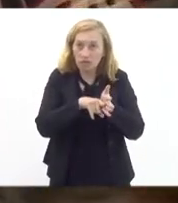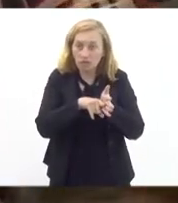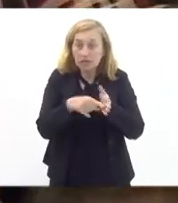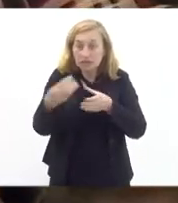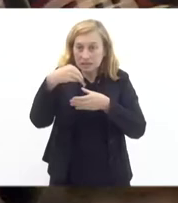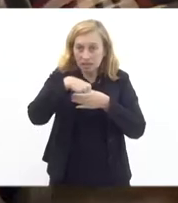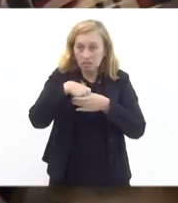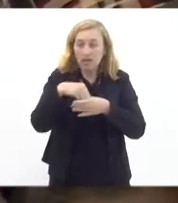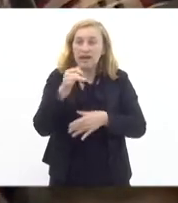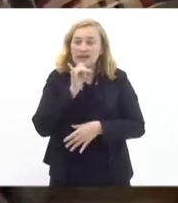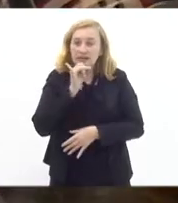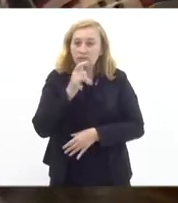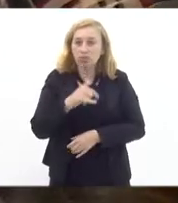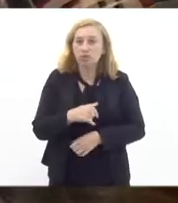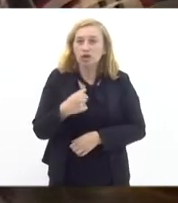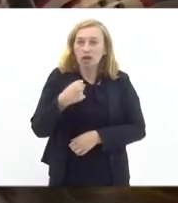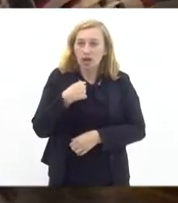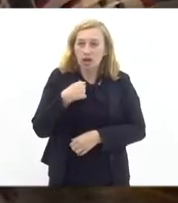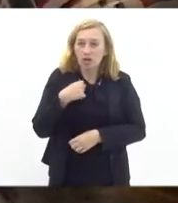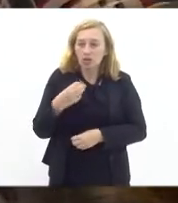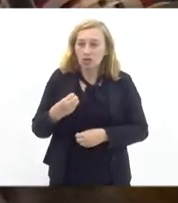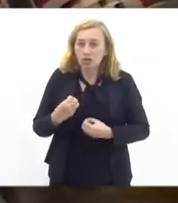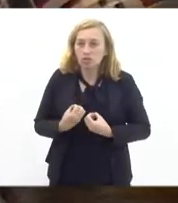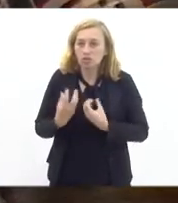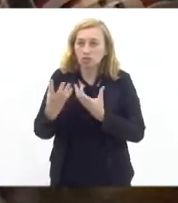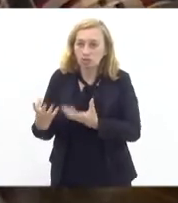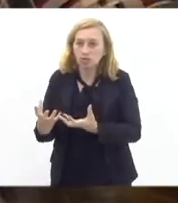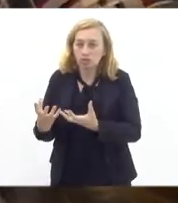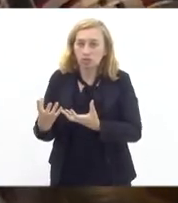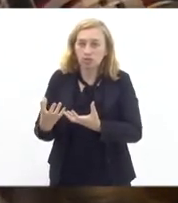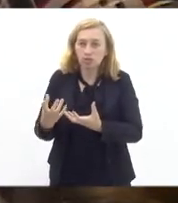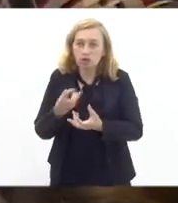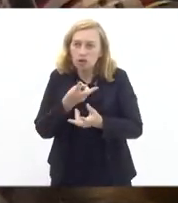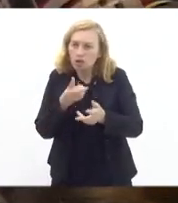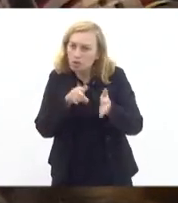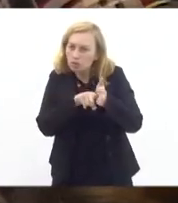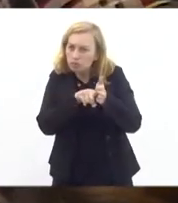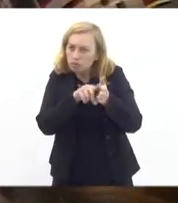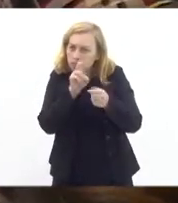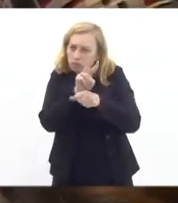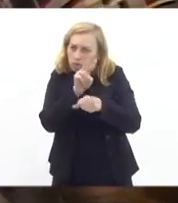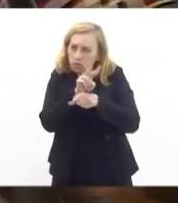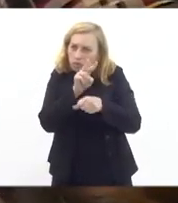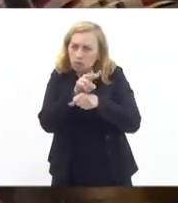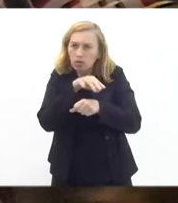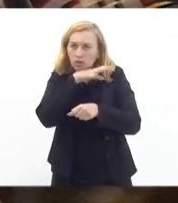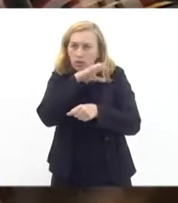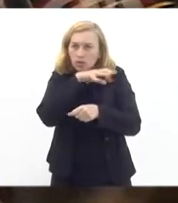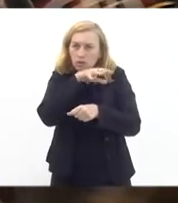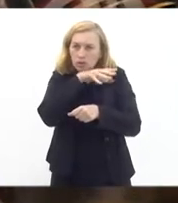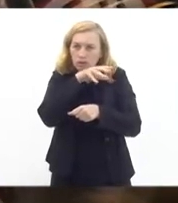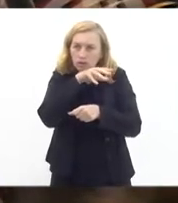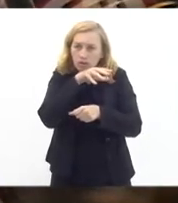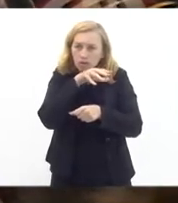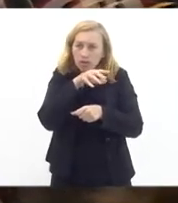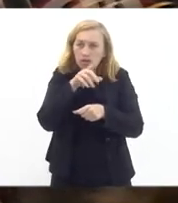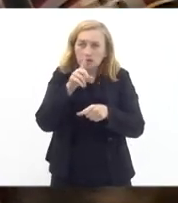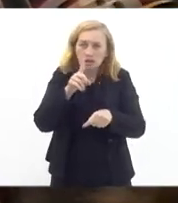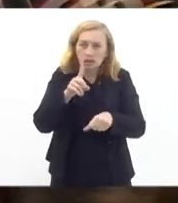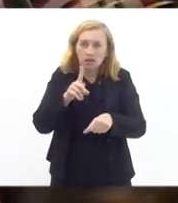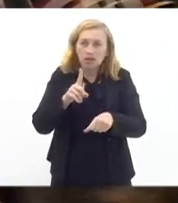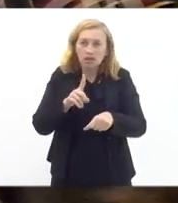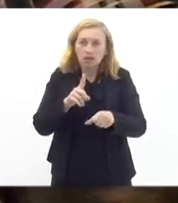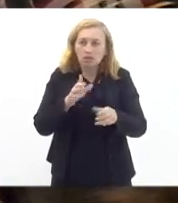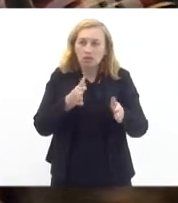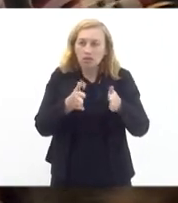interna. Por exemplo, eu dou um animal em adoção, eu monitoro esse animal, de quando em quando eu vou ver o